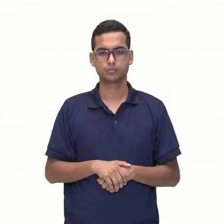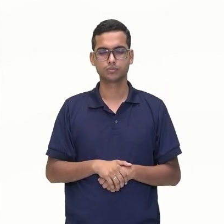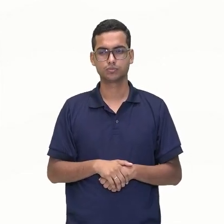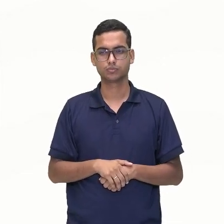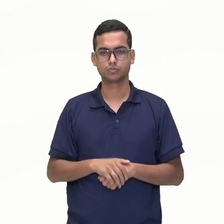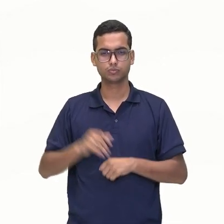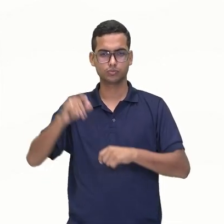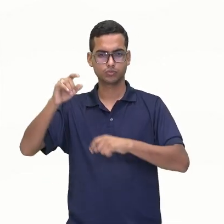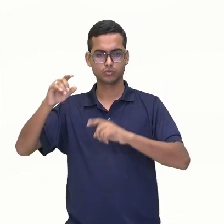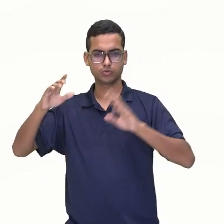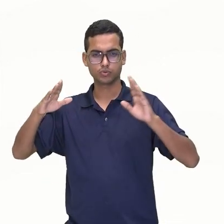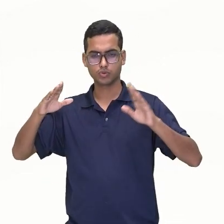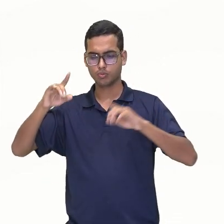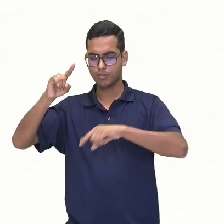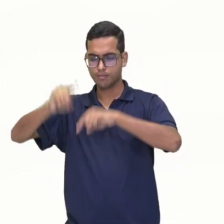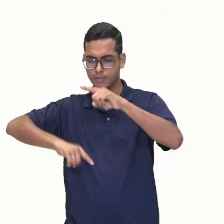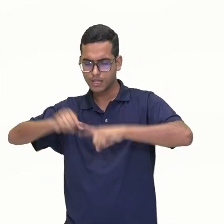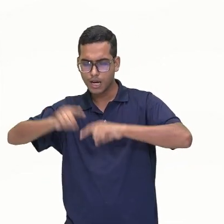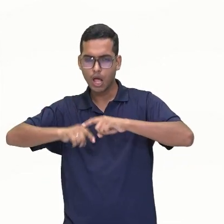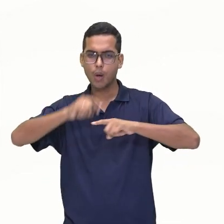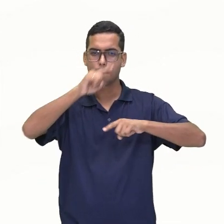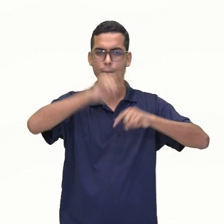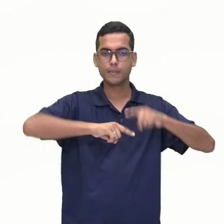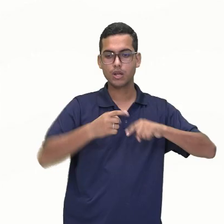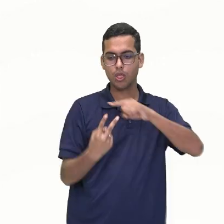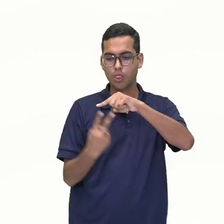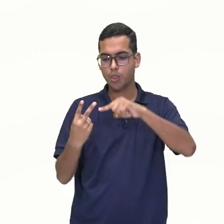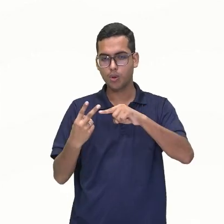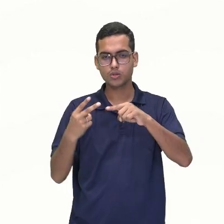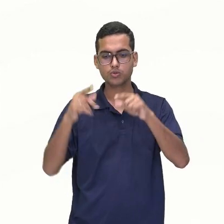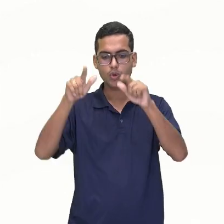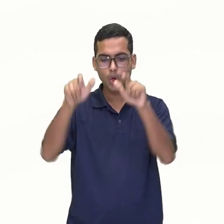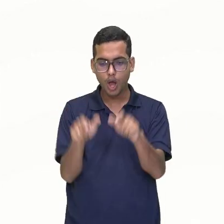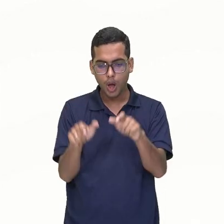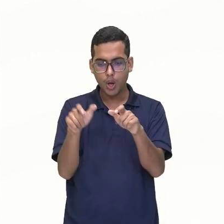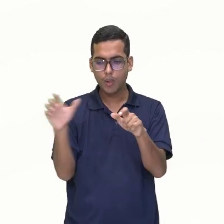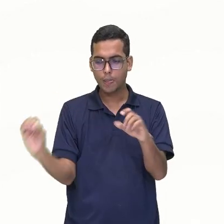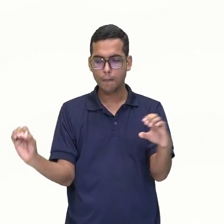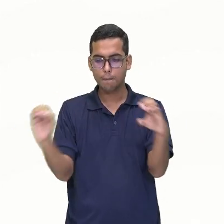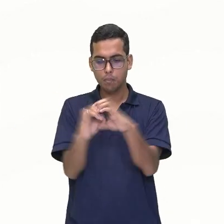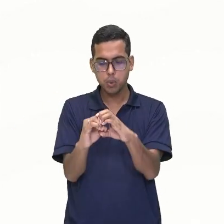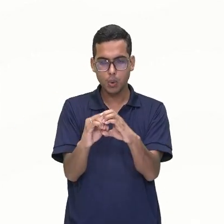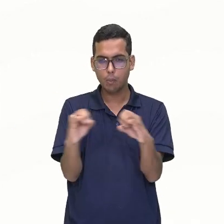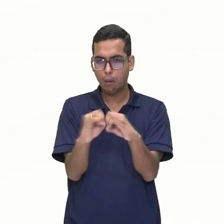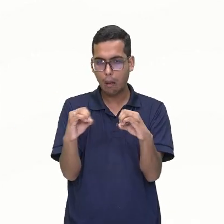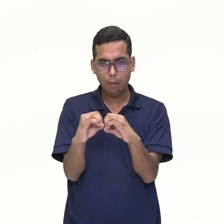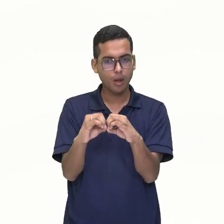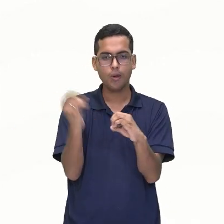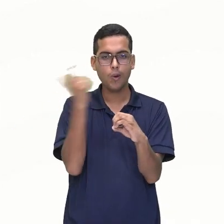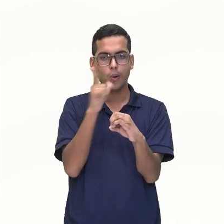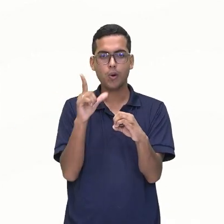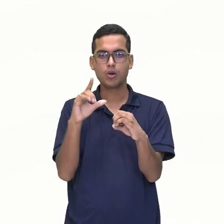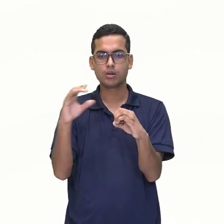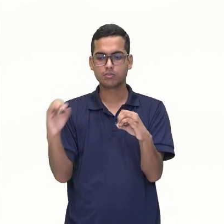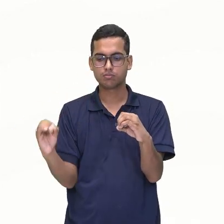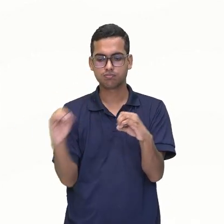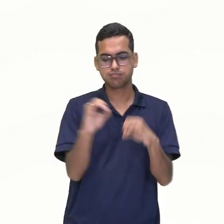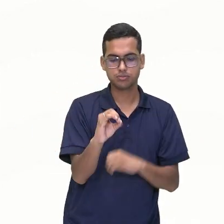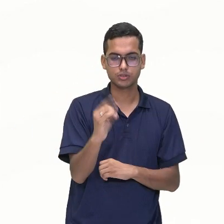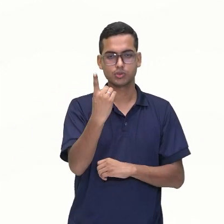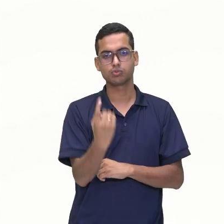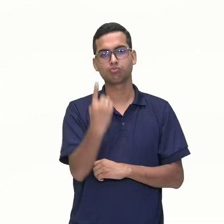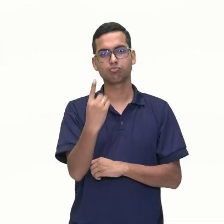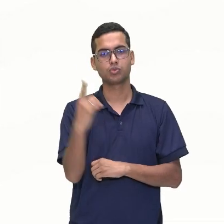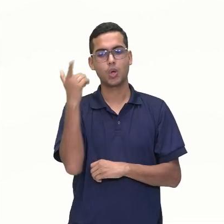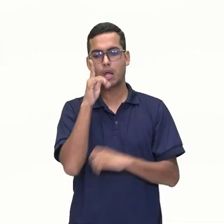espaço. Sim, é essa bolha invisível que muitas das vezes a gente não respeita. Mas a partir do momento